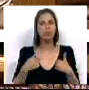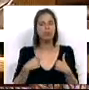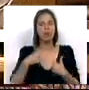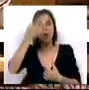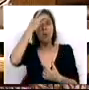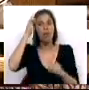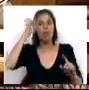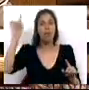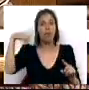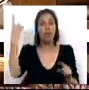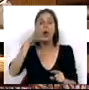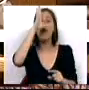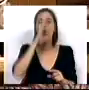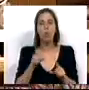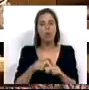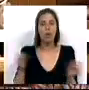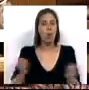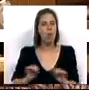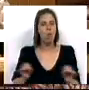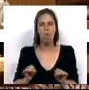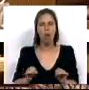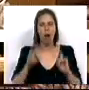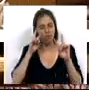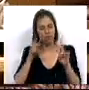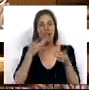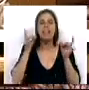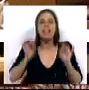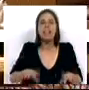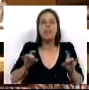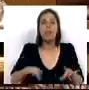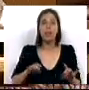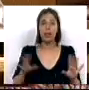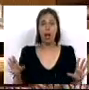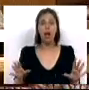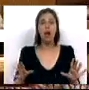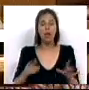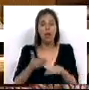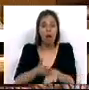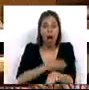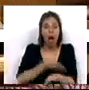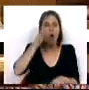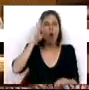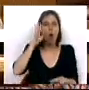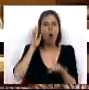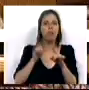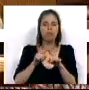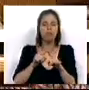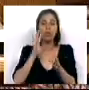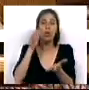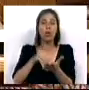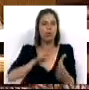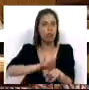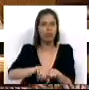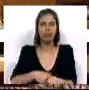a consciência que o Governo não tem e evitarmos a todo o custo e atempadamente esse